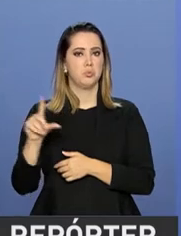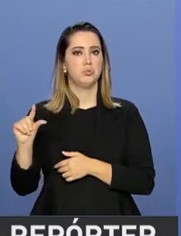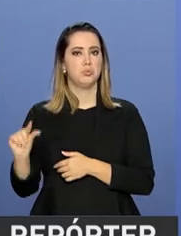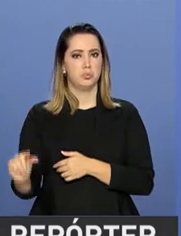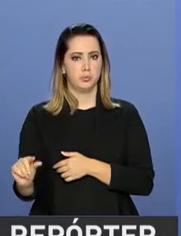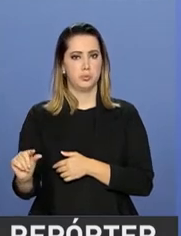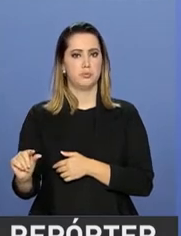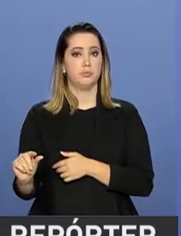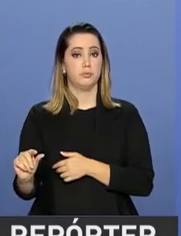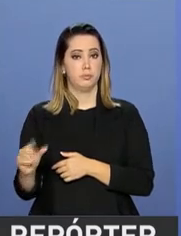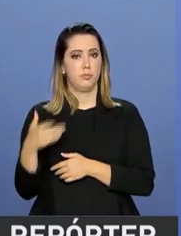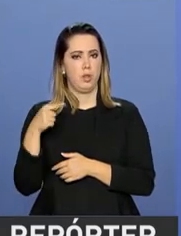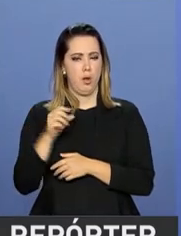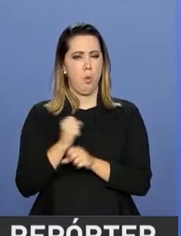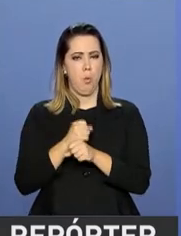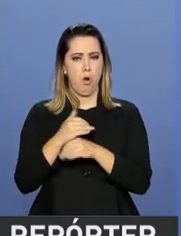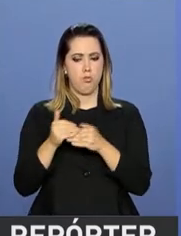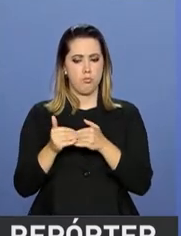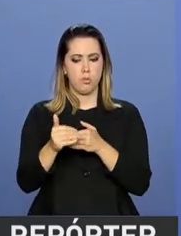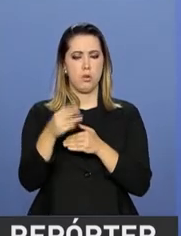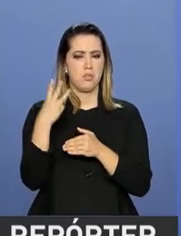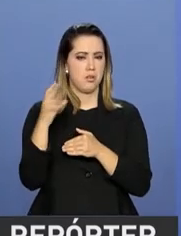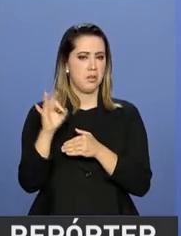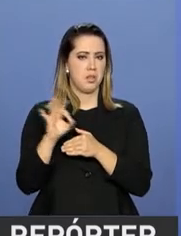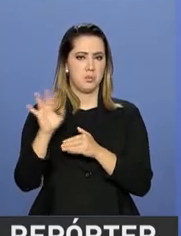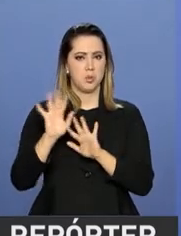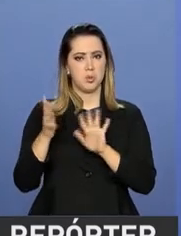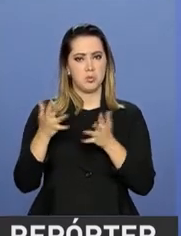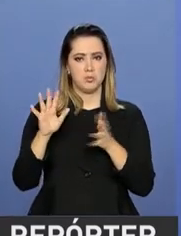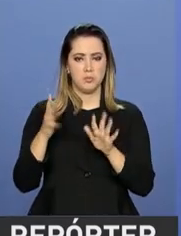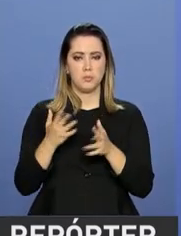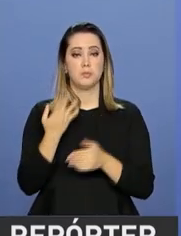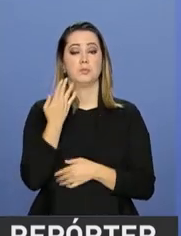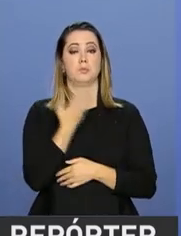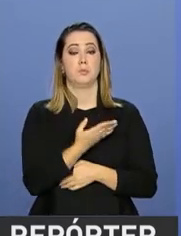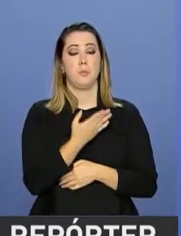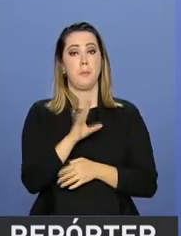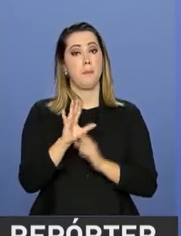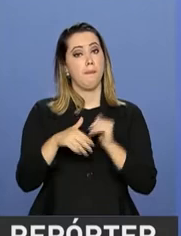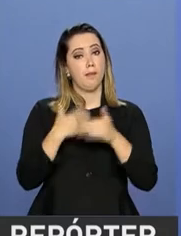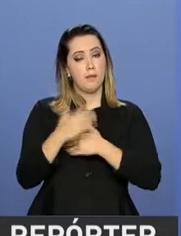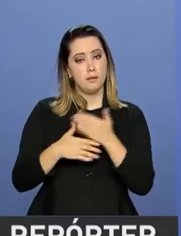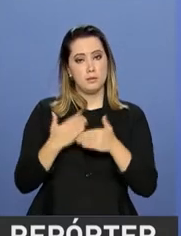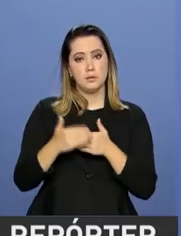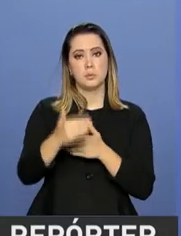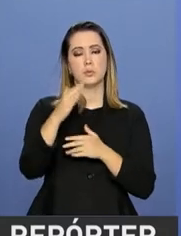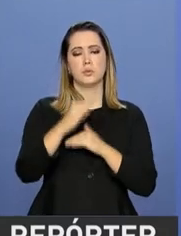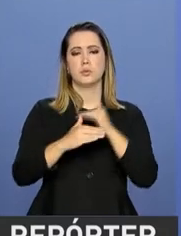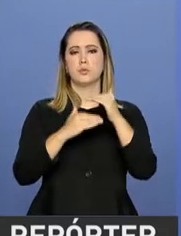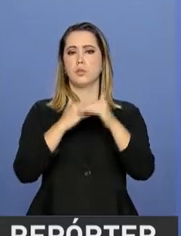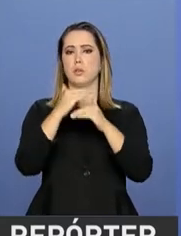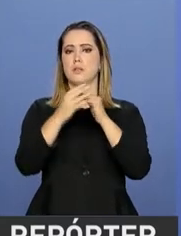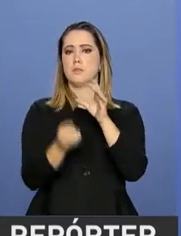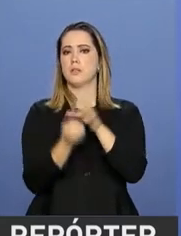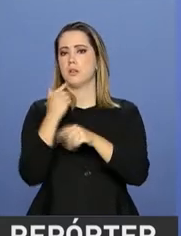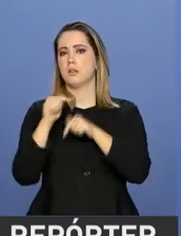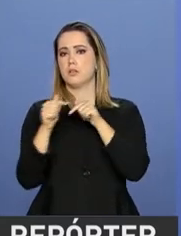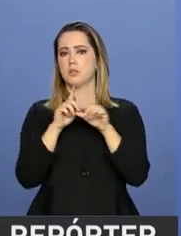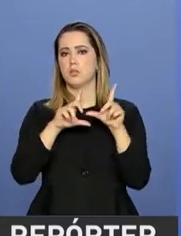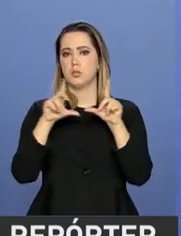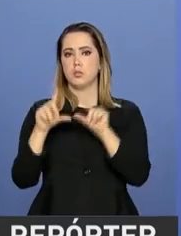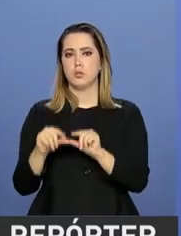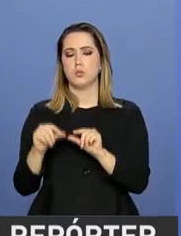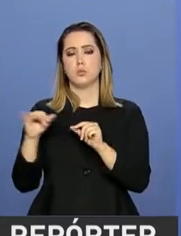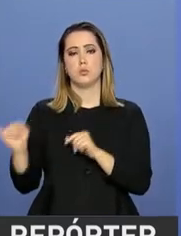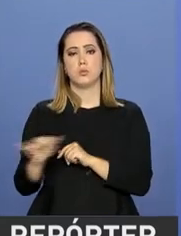em torno de 3% e esse processo conjunto de crescimento do emprego e redução da inflação resulta